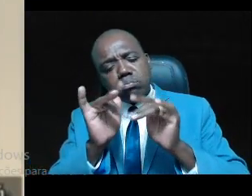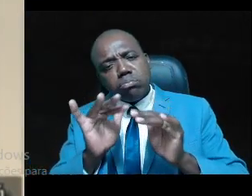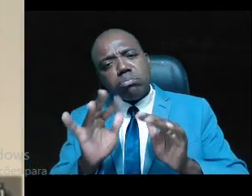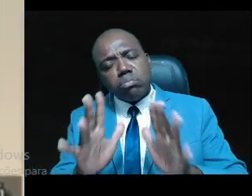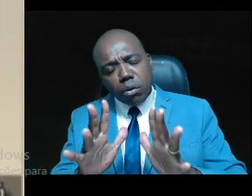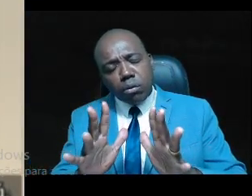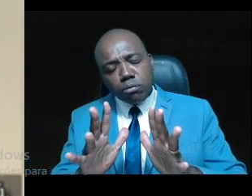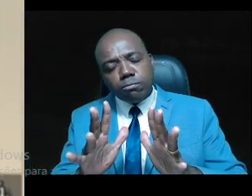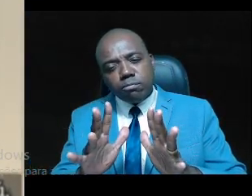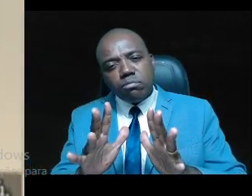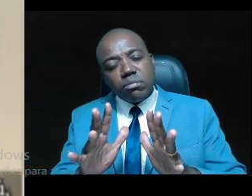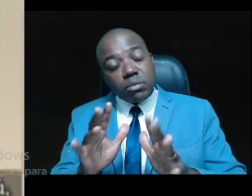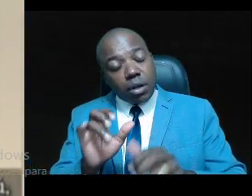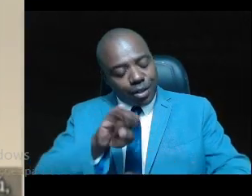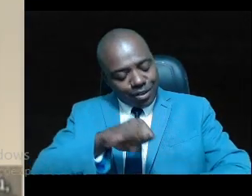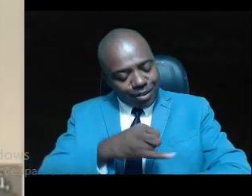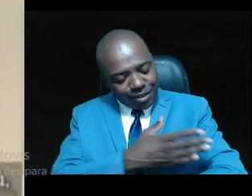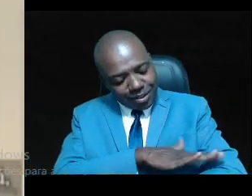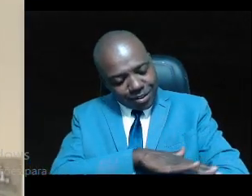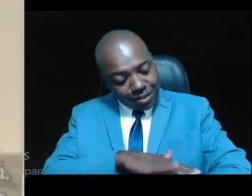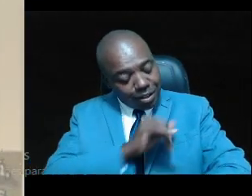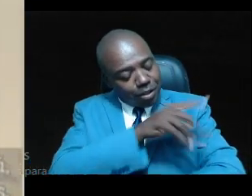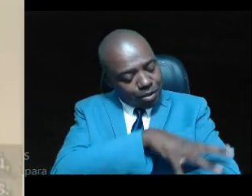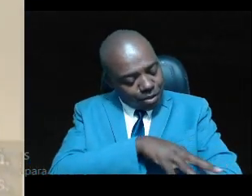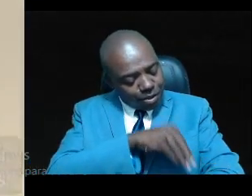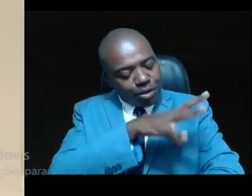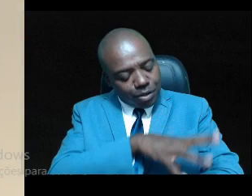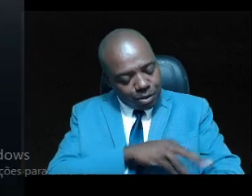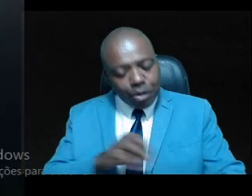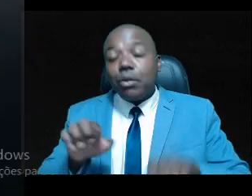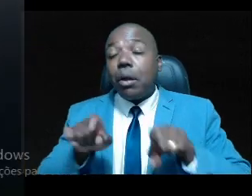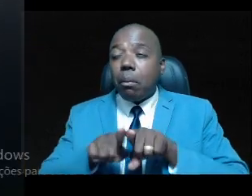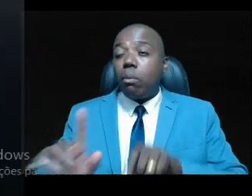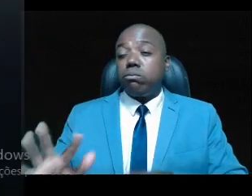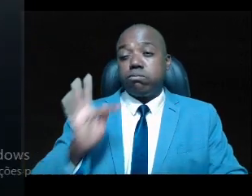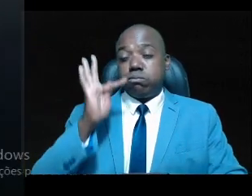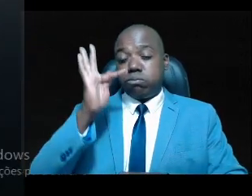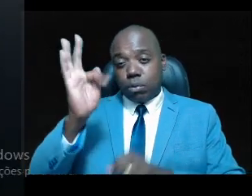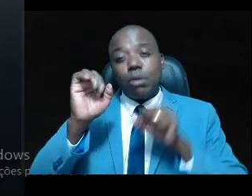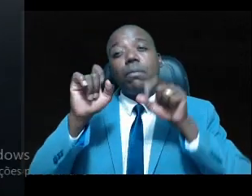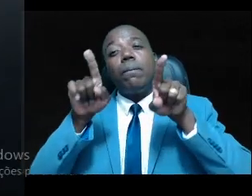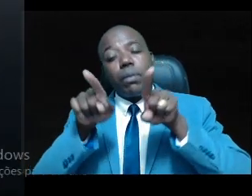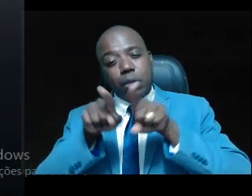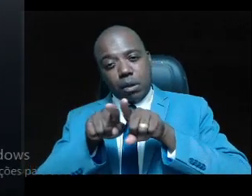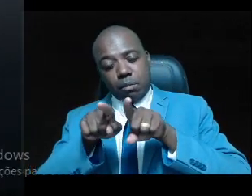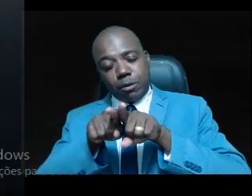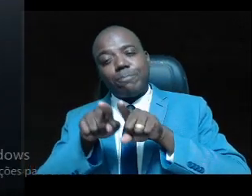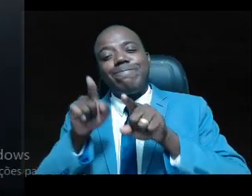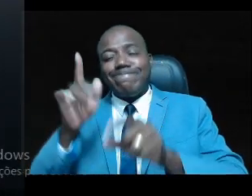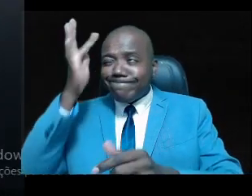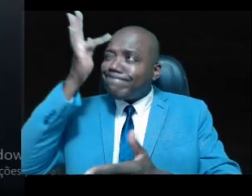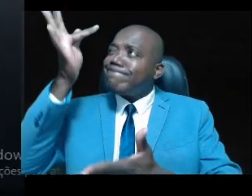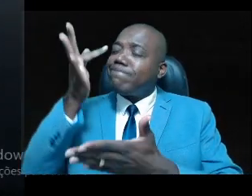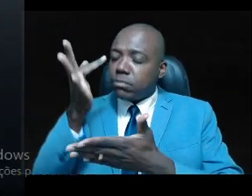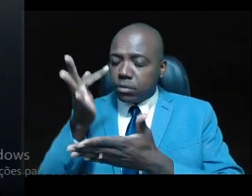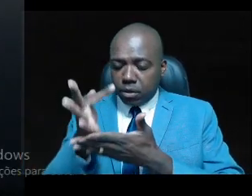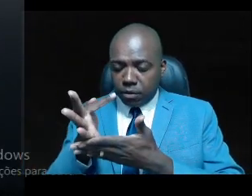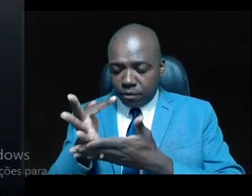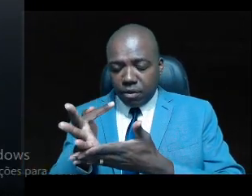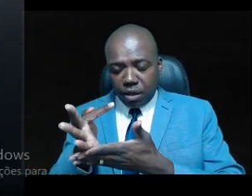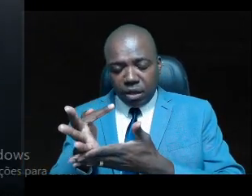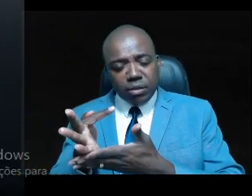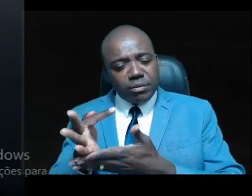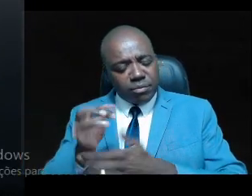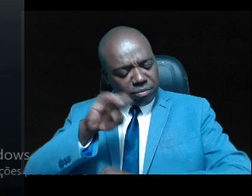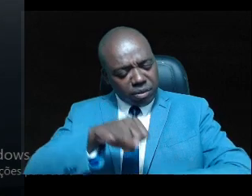e Esaú no tocante às coisas futuras. Pela fé, Jacó,